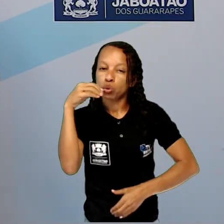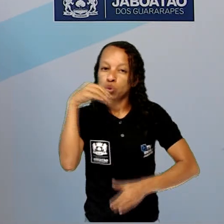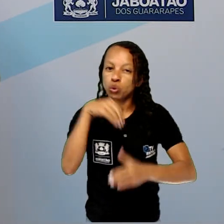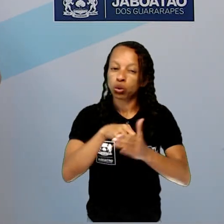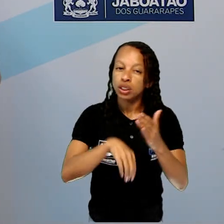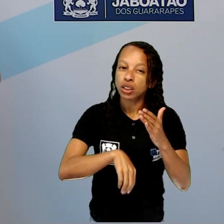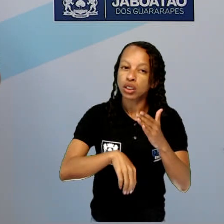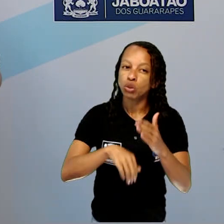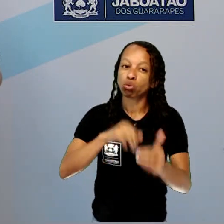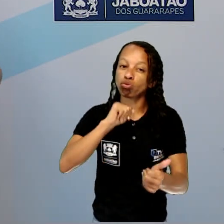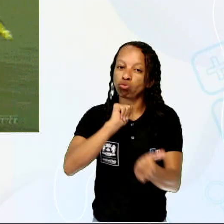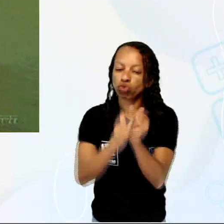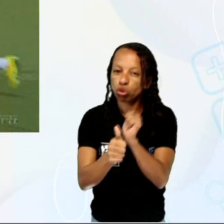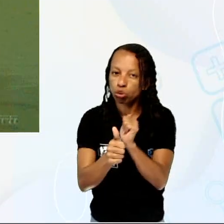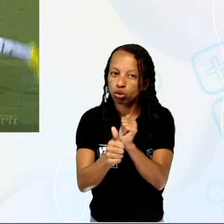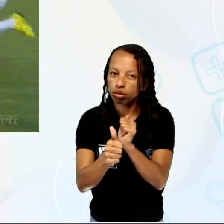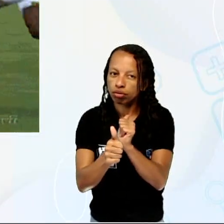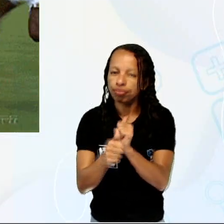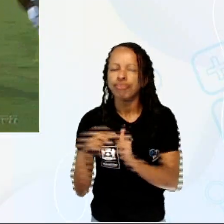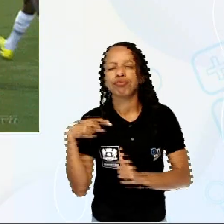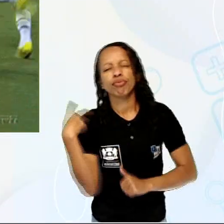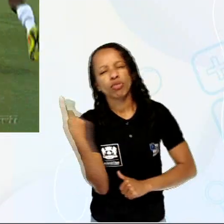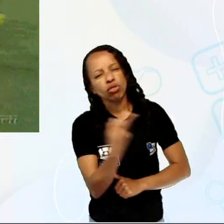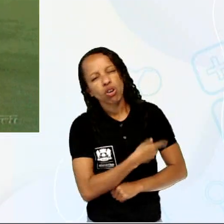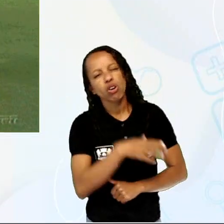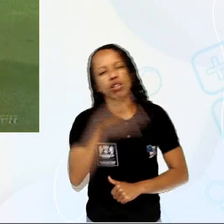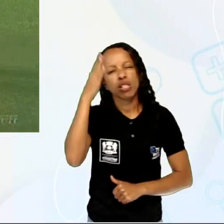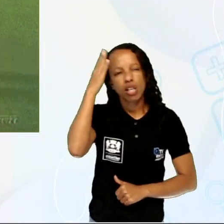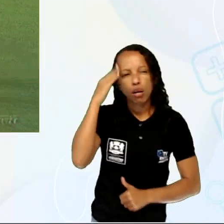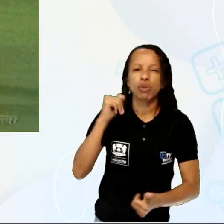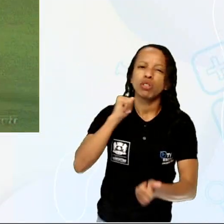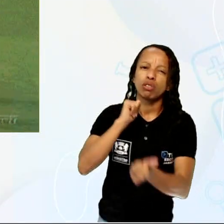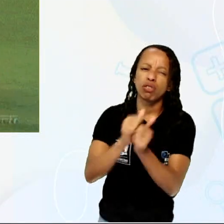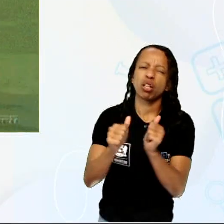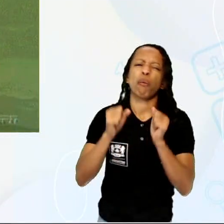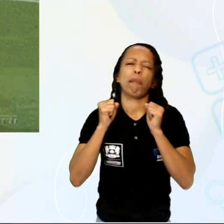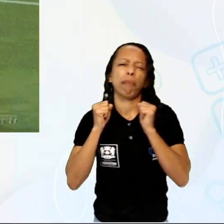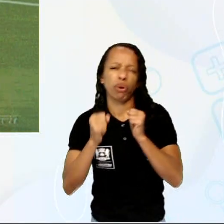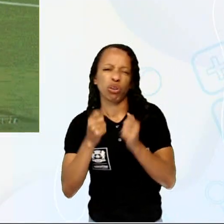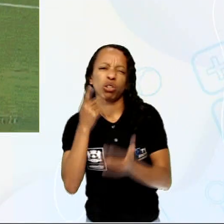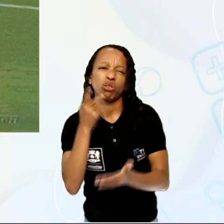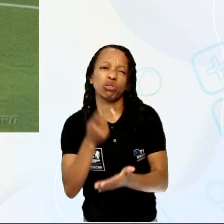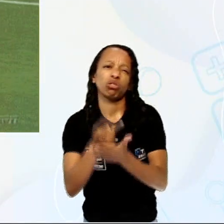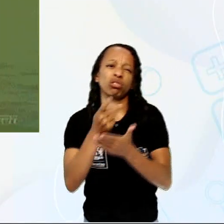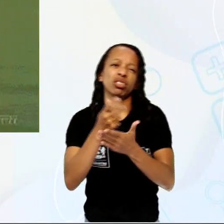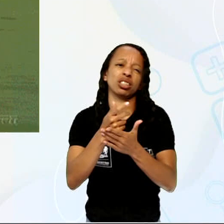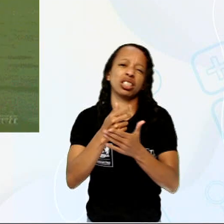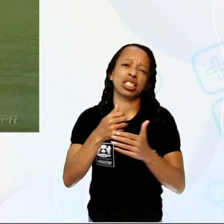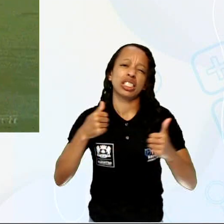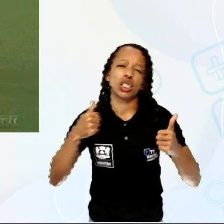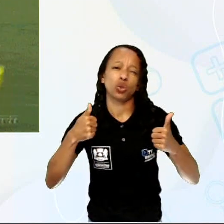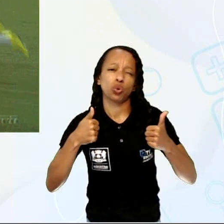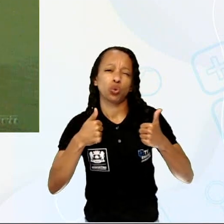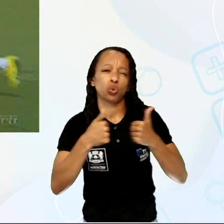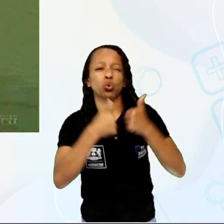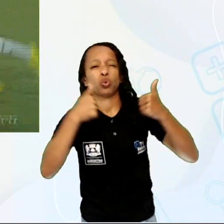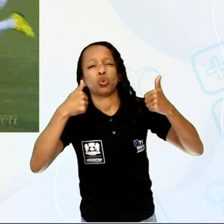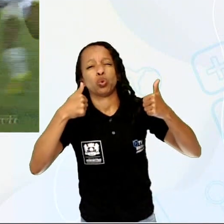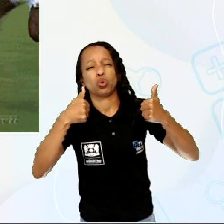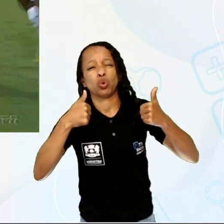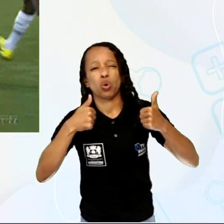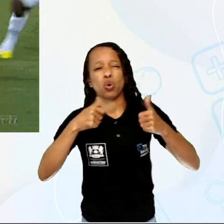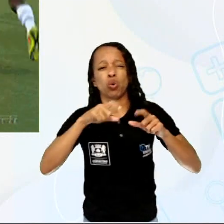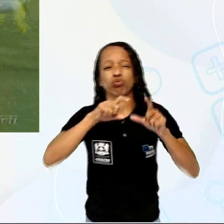atividades esportivas. A gente sabe que nos esportes podem acontecer choques entre jogadores,